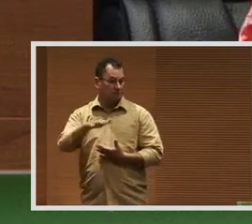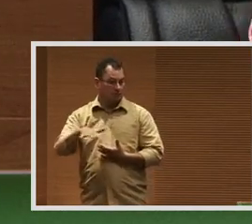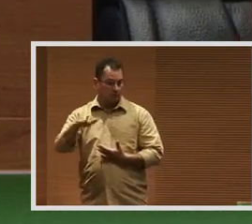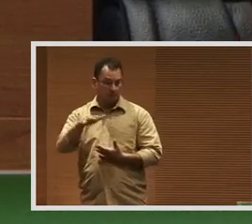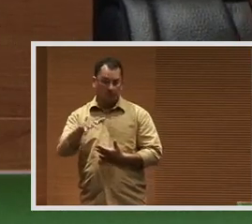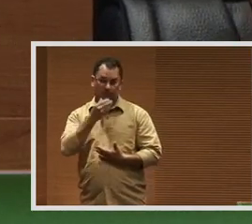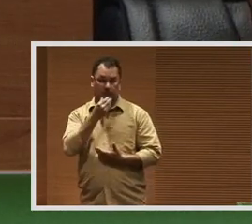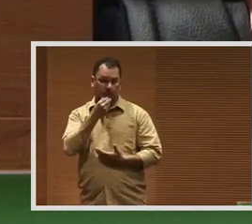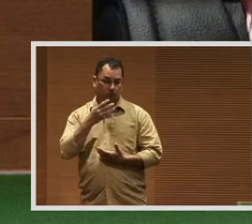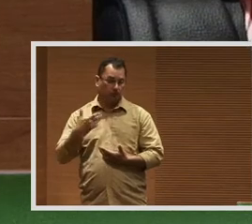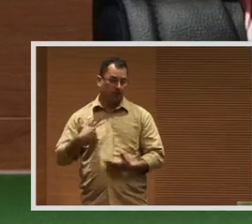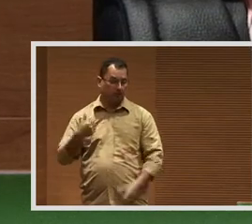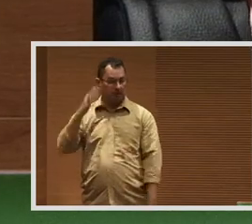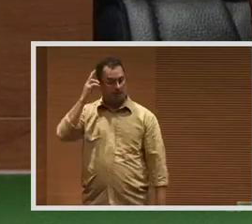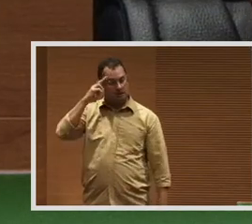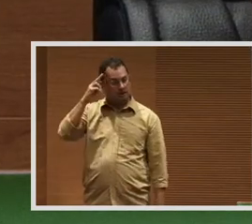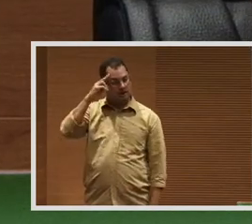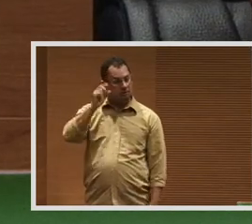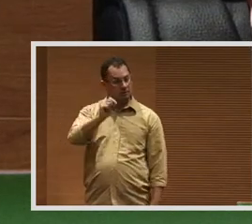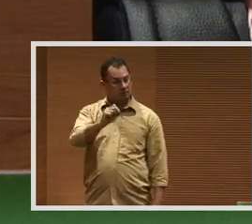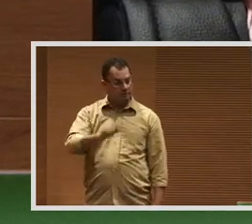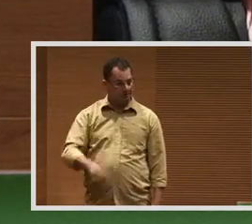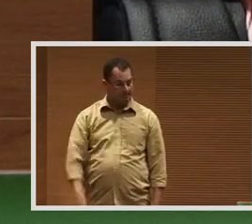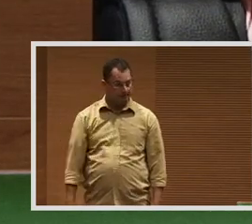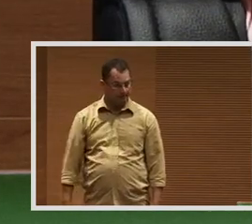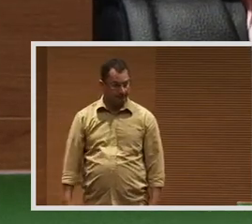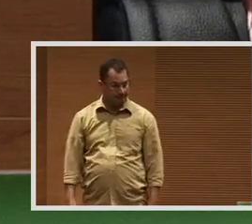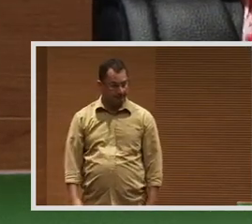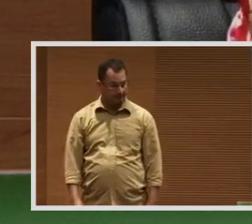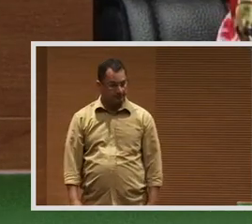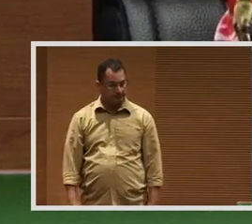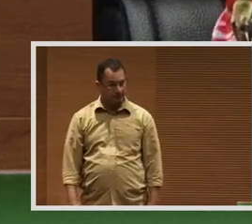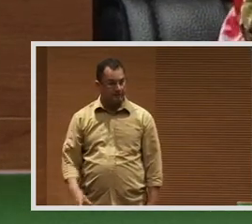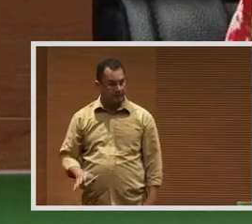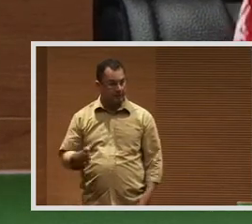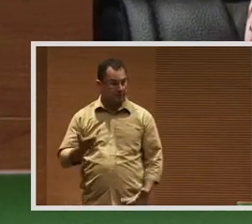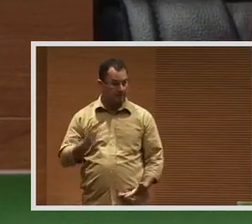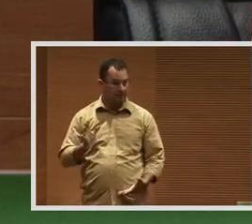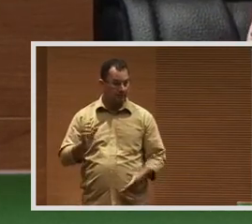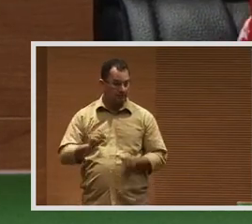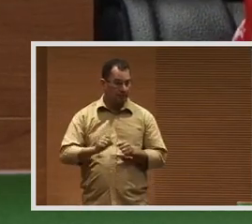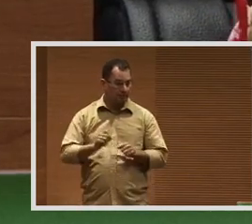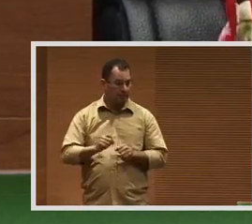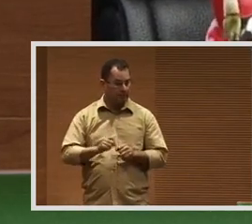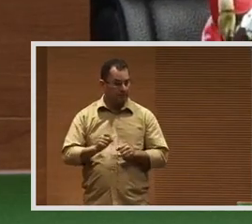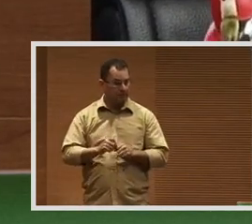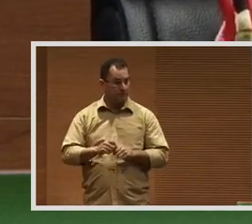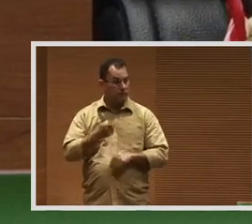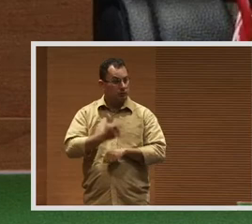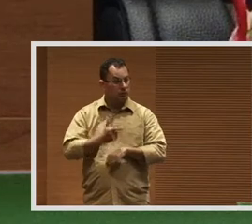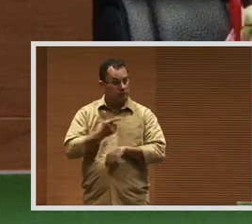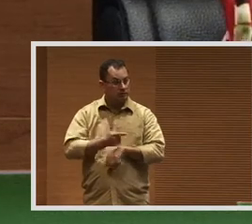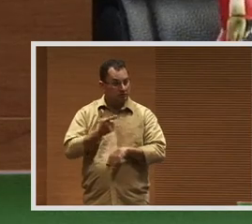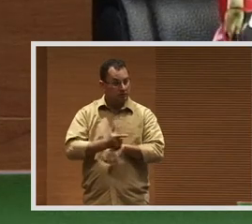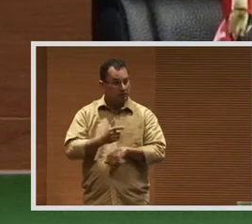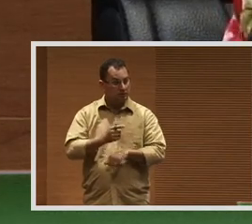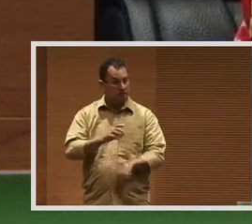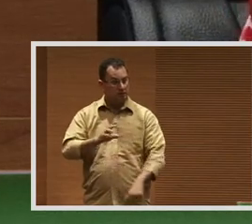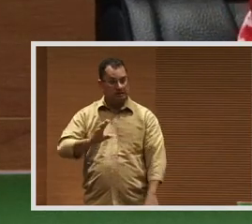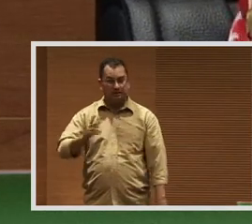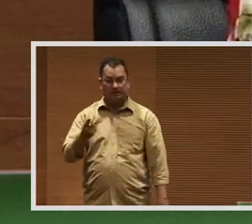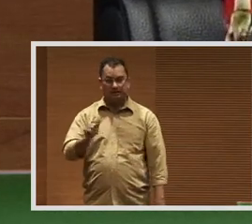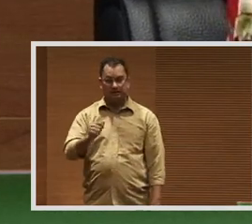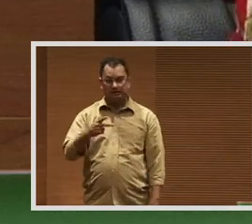E eu lembro que a gente fez uma... A gente concorreu, quando eu estava no segundo ano, uma chapa concorreu, e primeiro